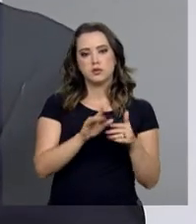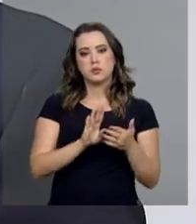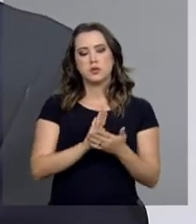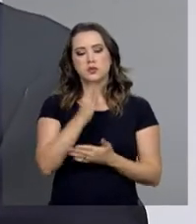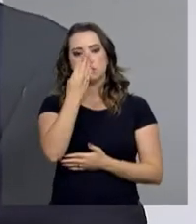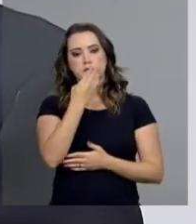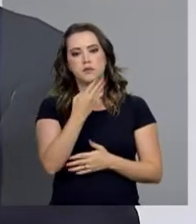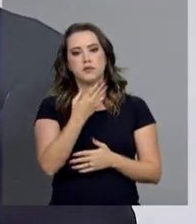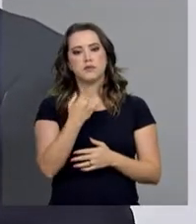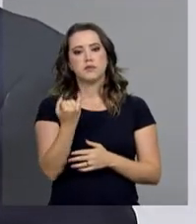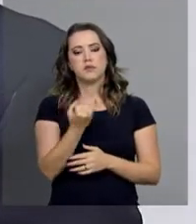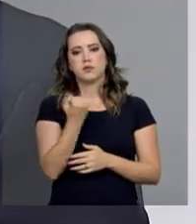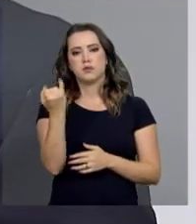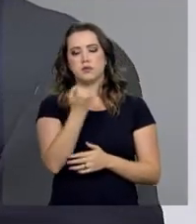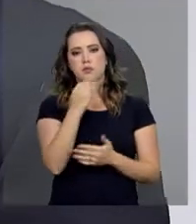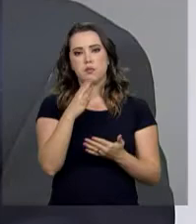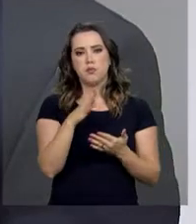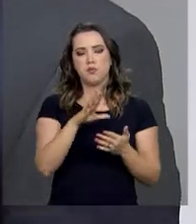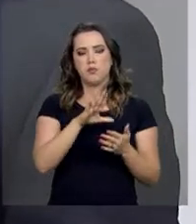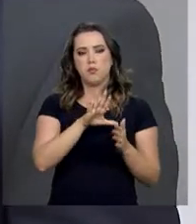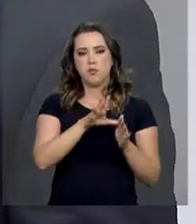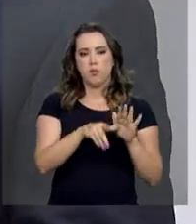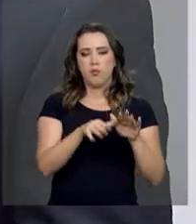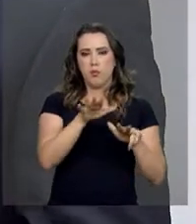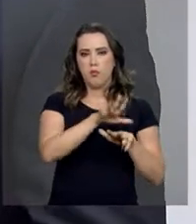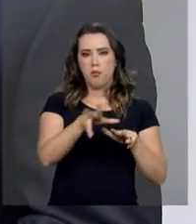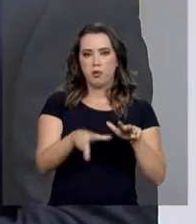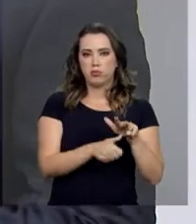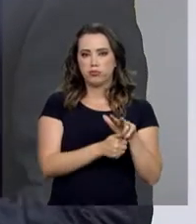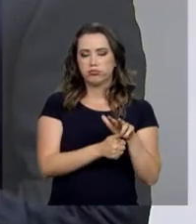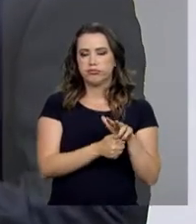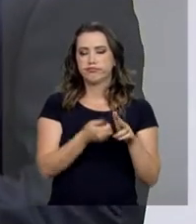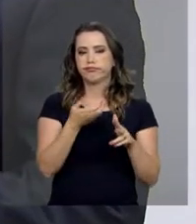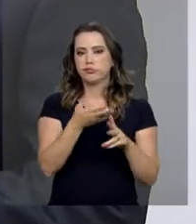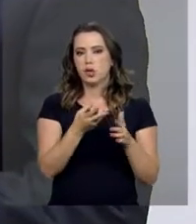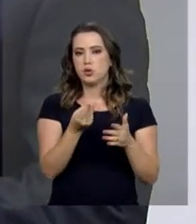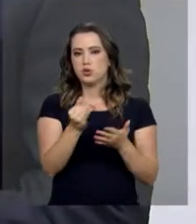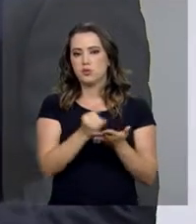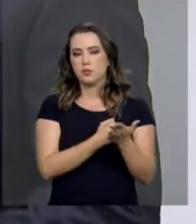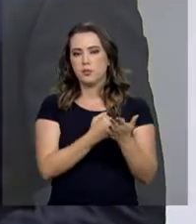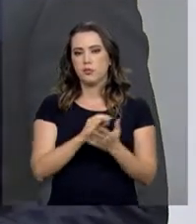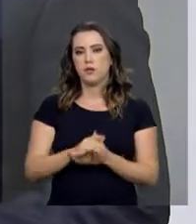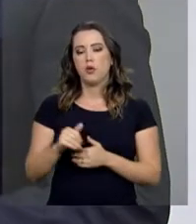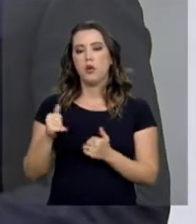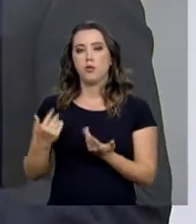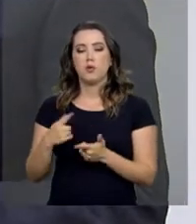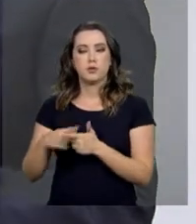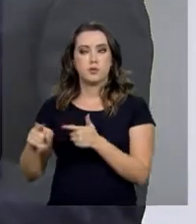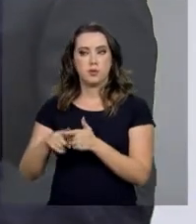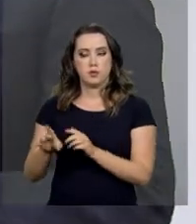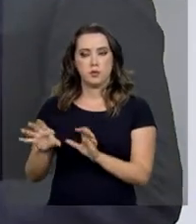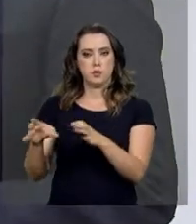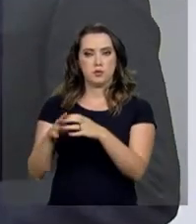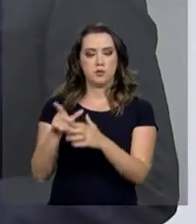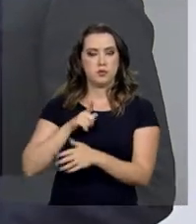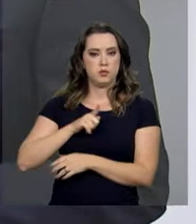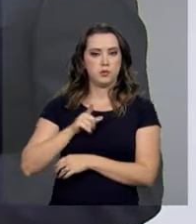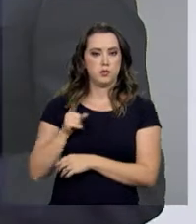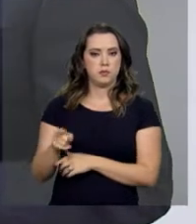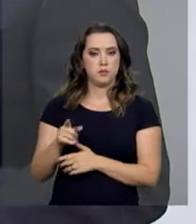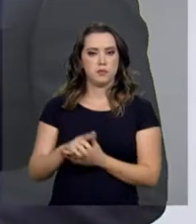sonegações mais relevantes são que tipos de pendências em geral que esse público aí é apresenta normalmente é